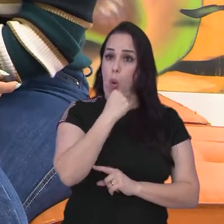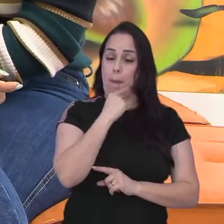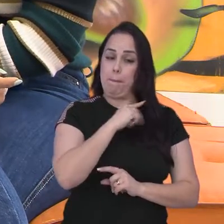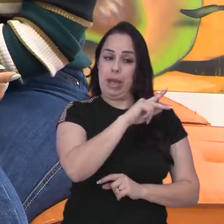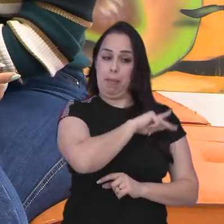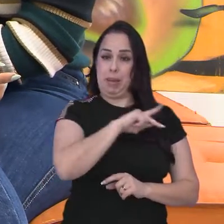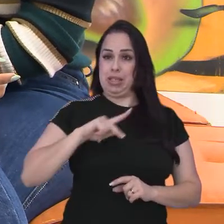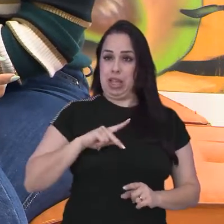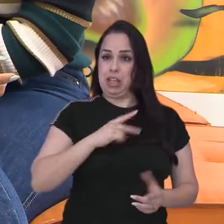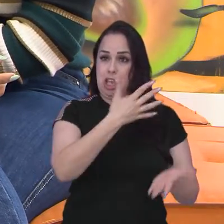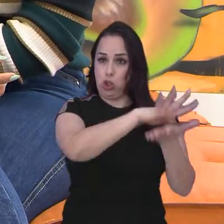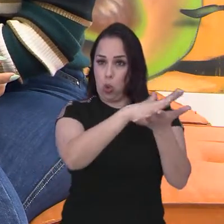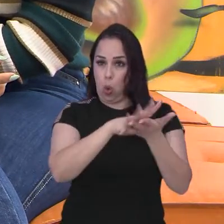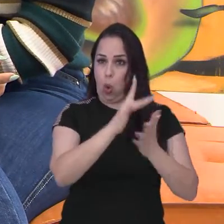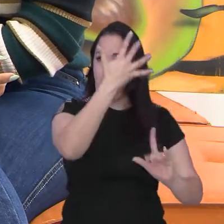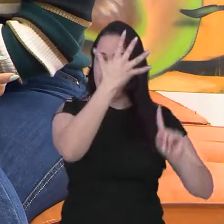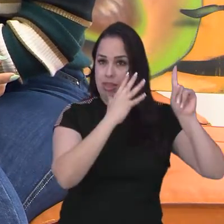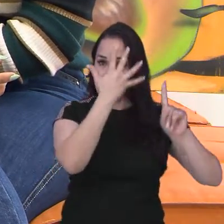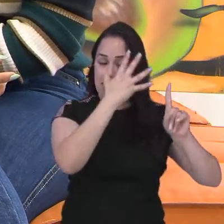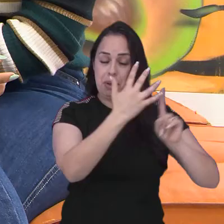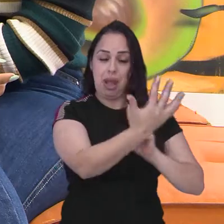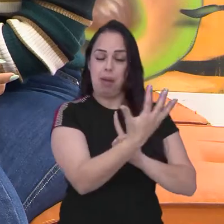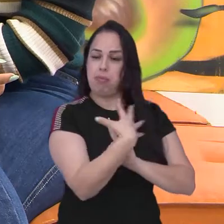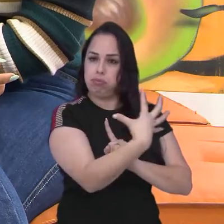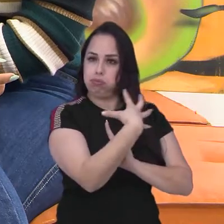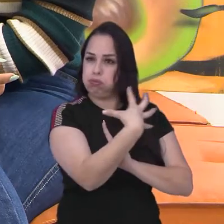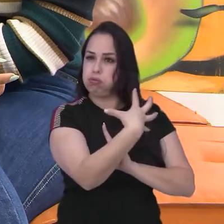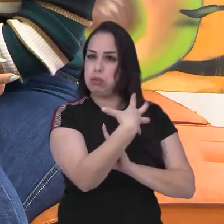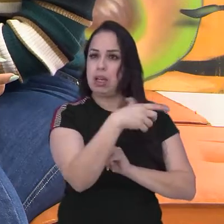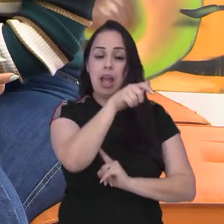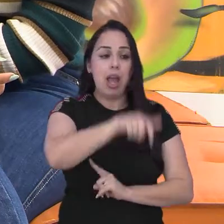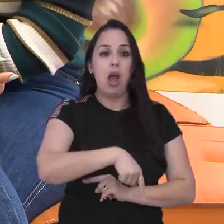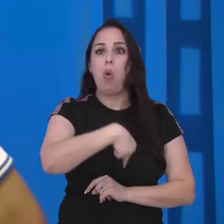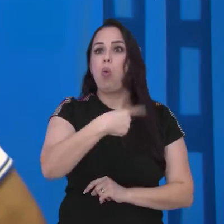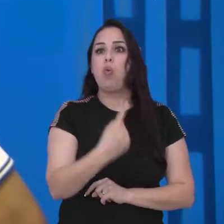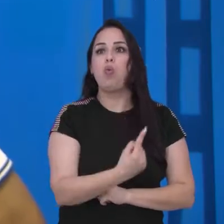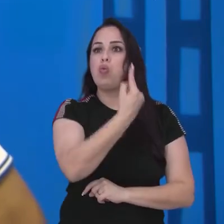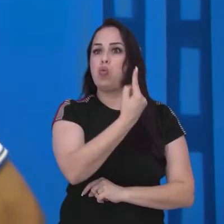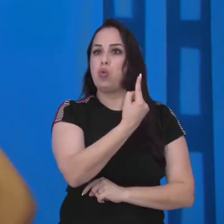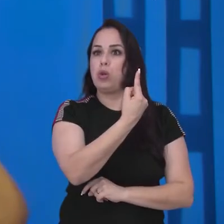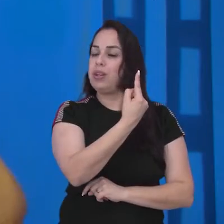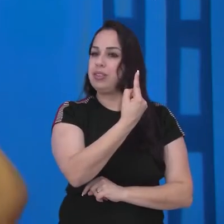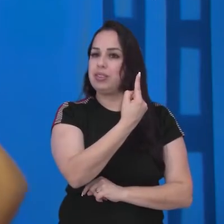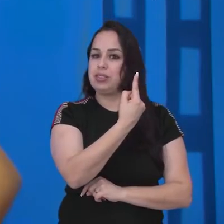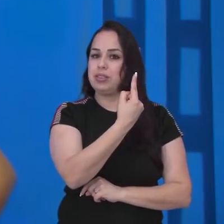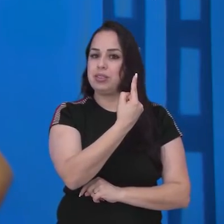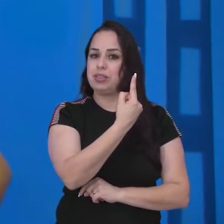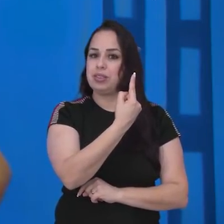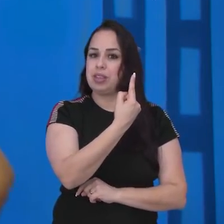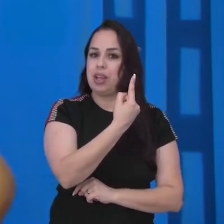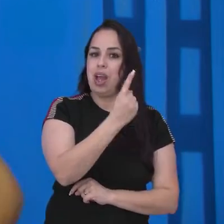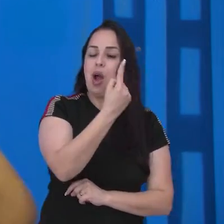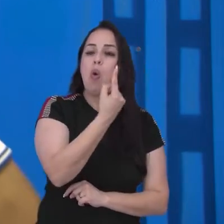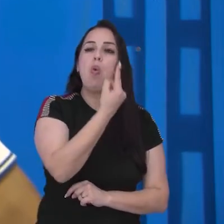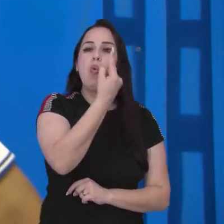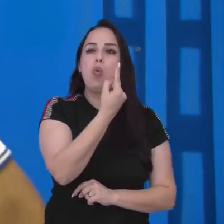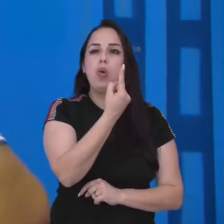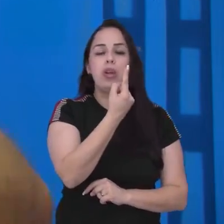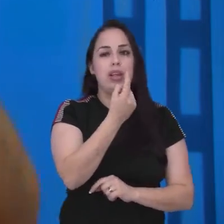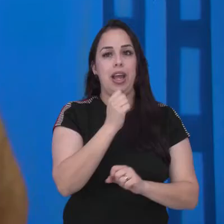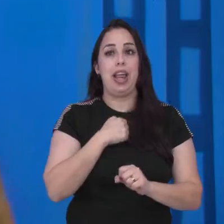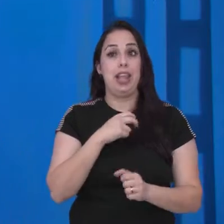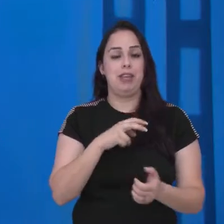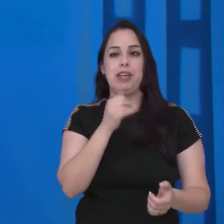ele foi porque, assim, era o único, na observação que eu tive, era o único cara que lia jornal no meu bairro, assim,